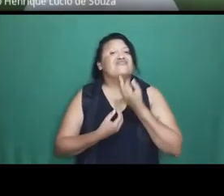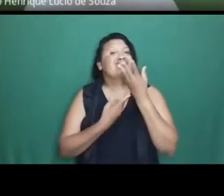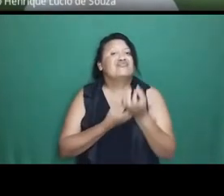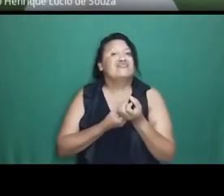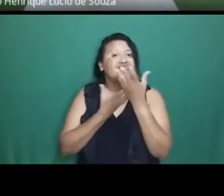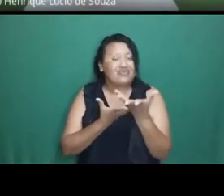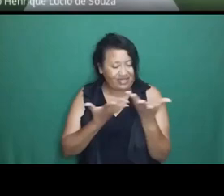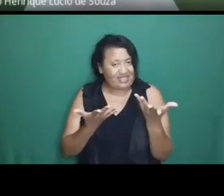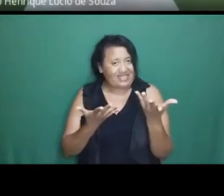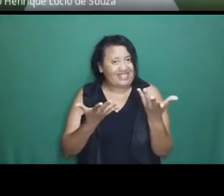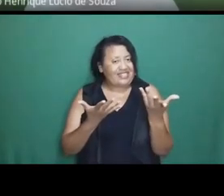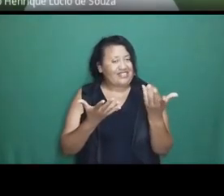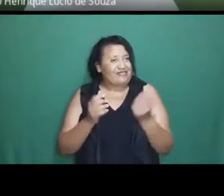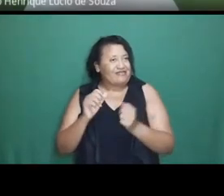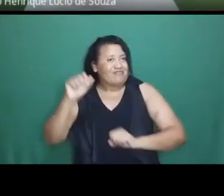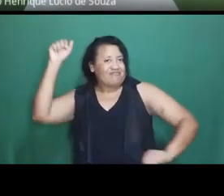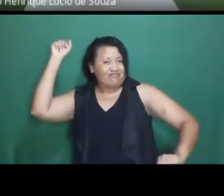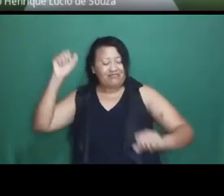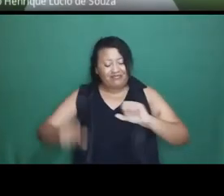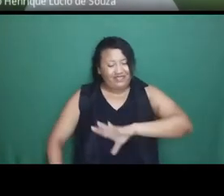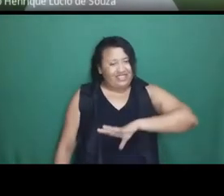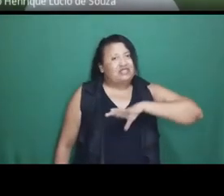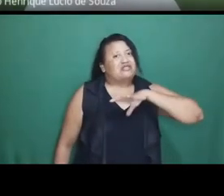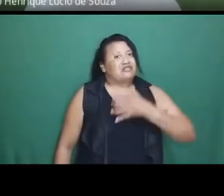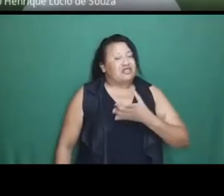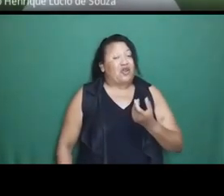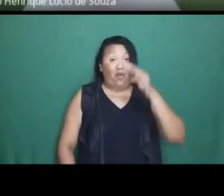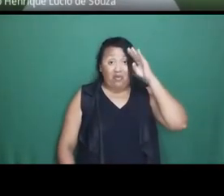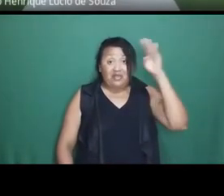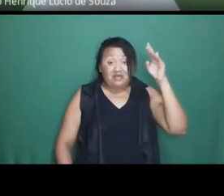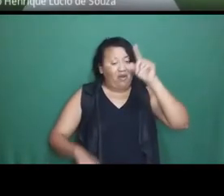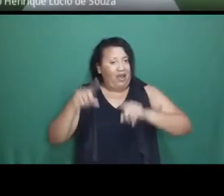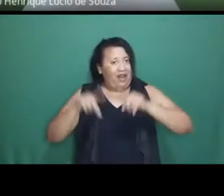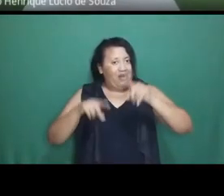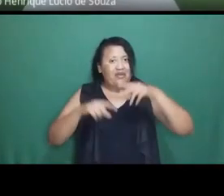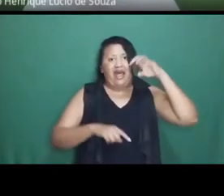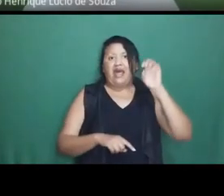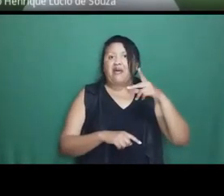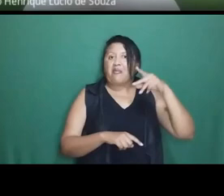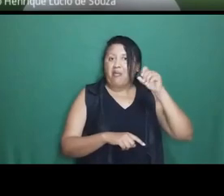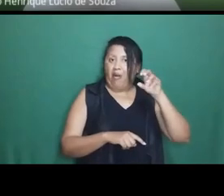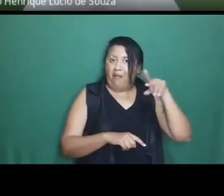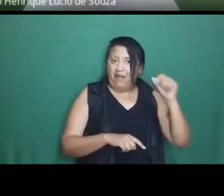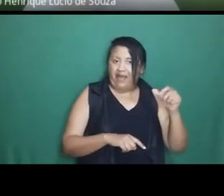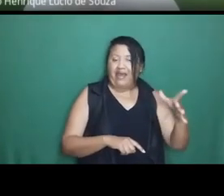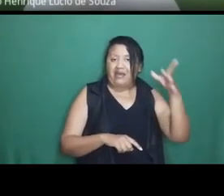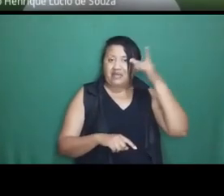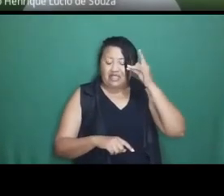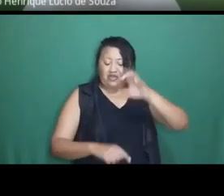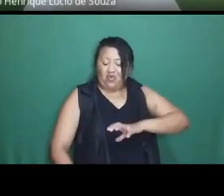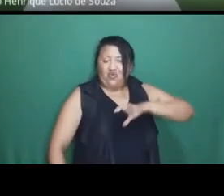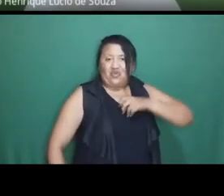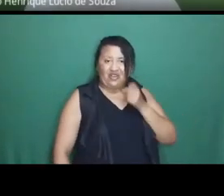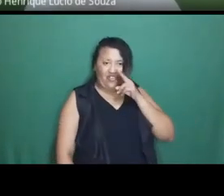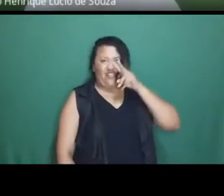é marcado por aventuras e heroísmo portanto o principal elemento de uma época é a presença de